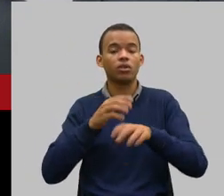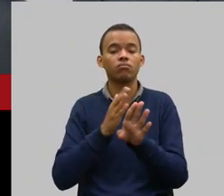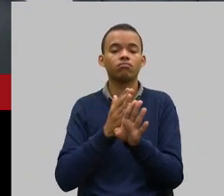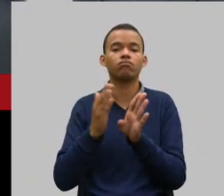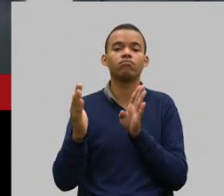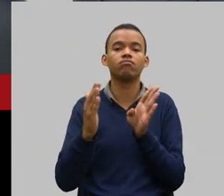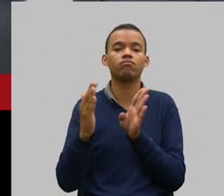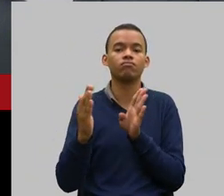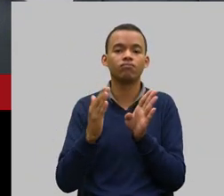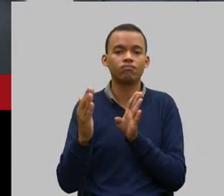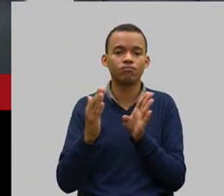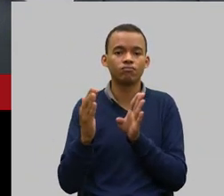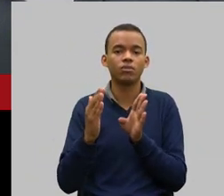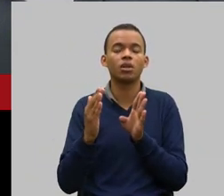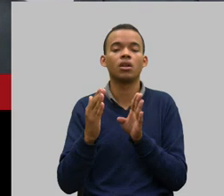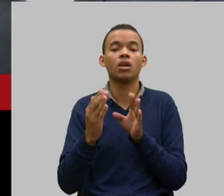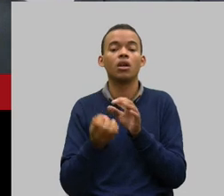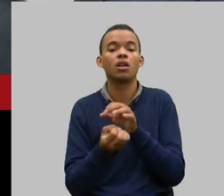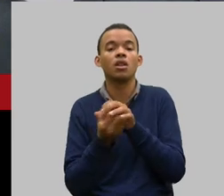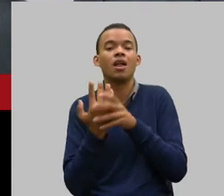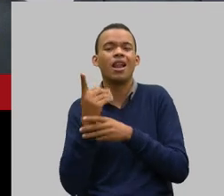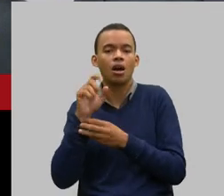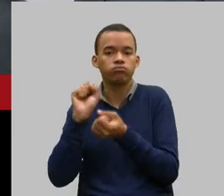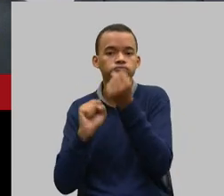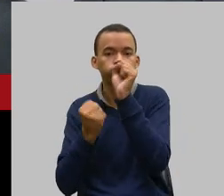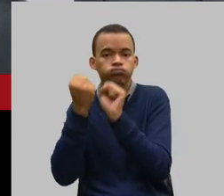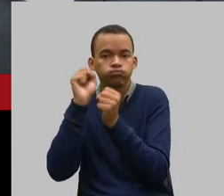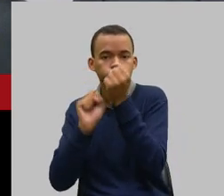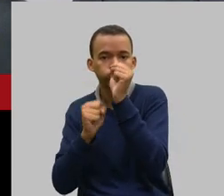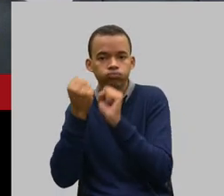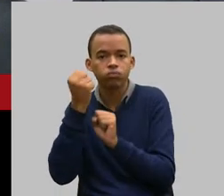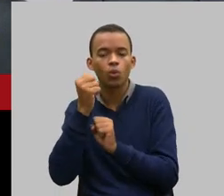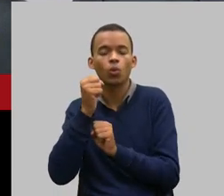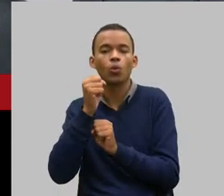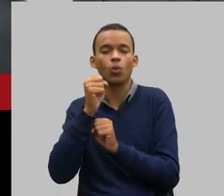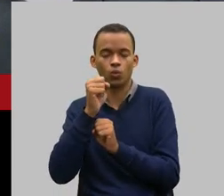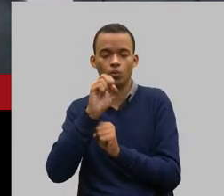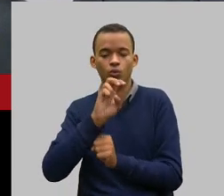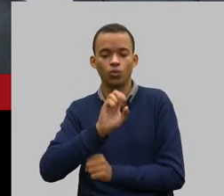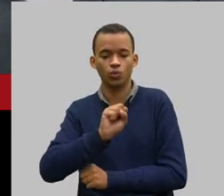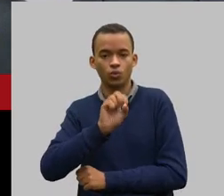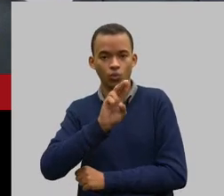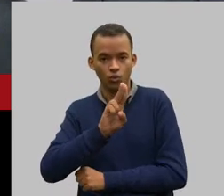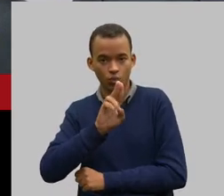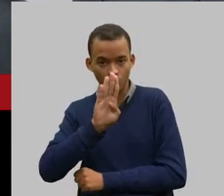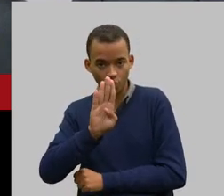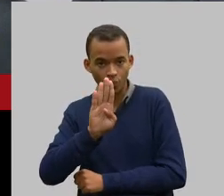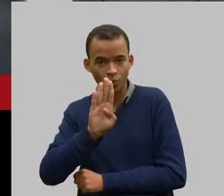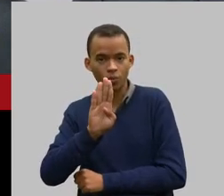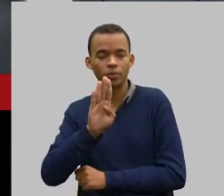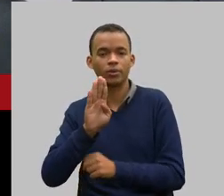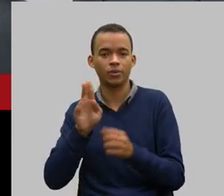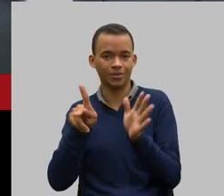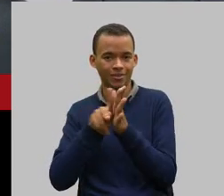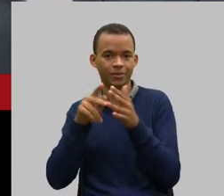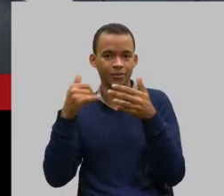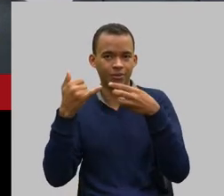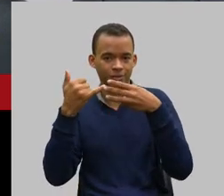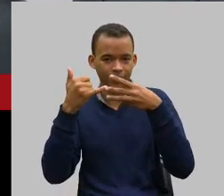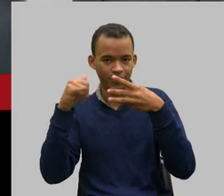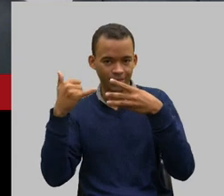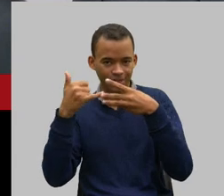novas substações né tô vendo ali a nossa Luciene que todo dia vou lá incomodá-la né